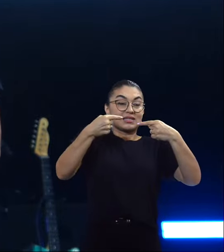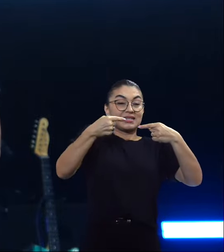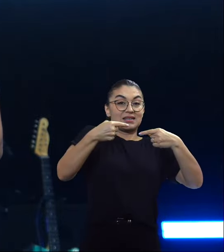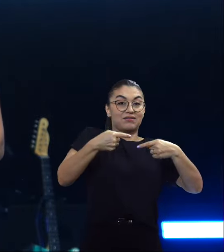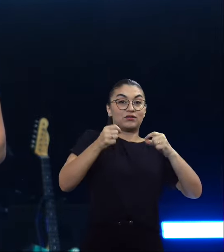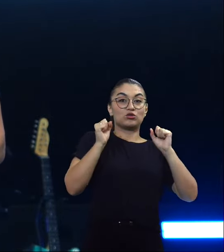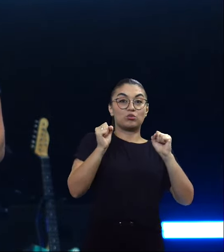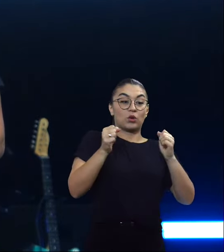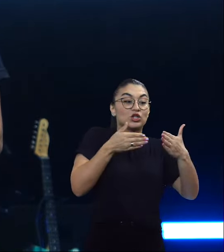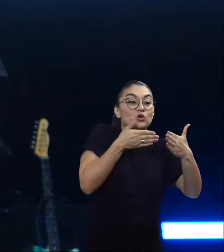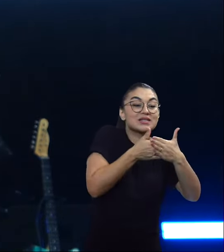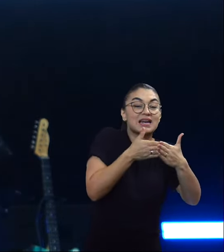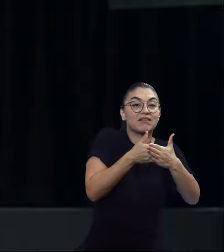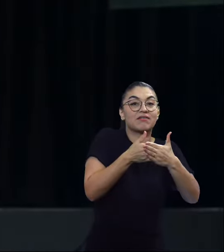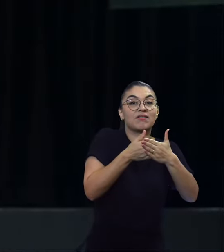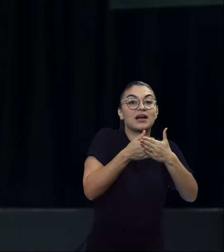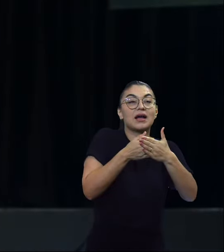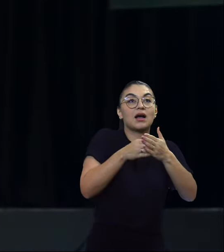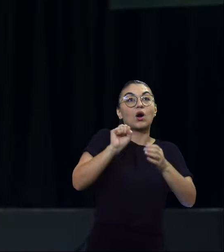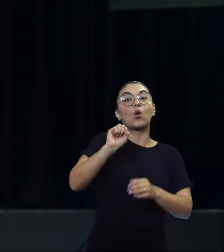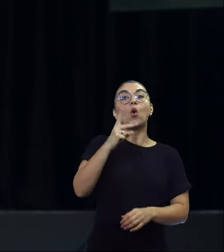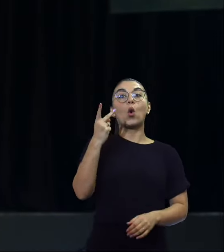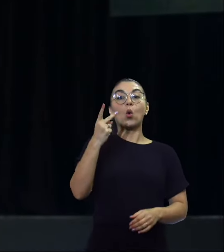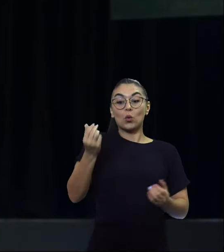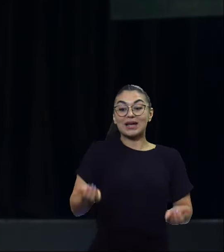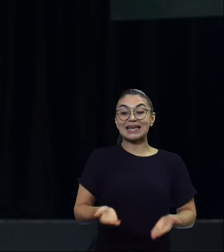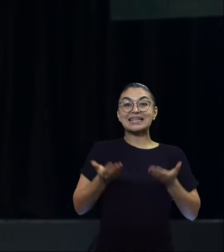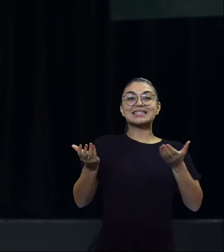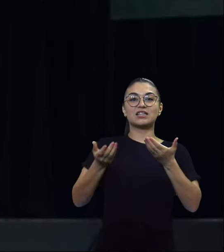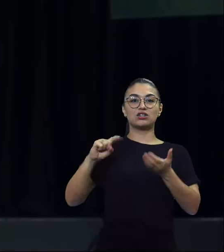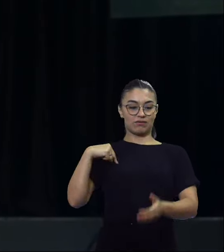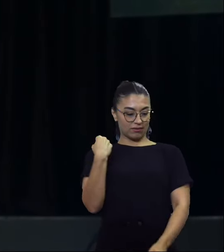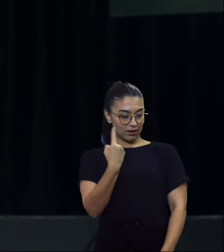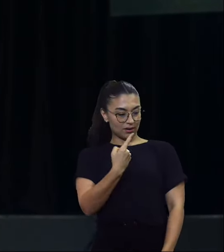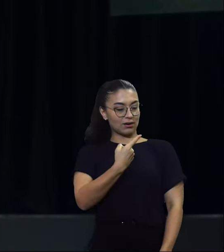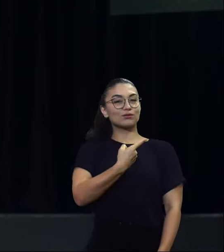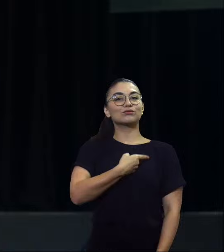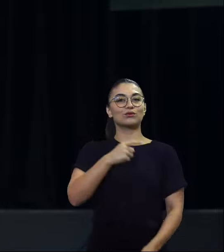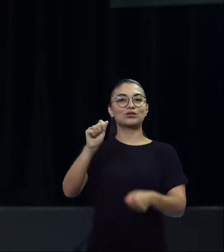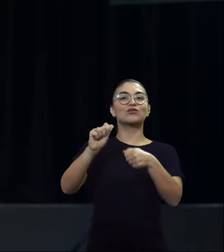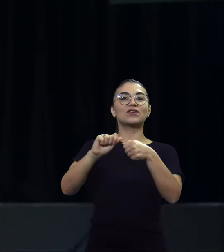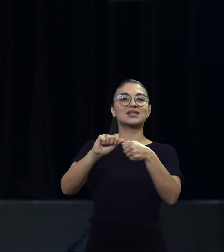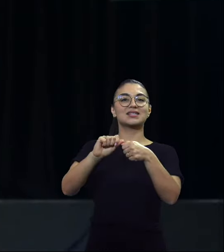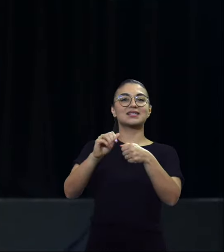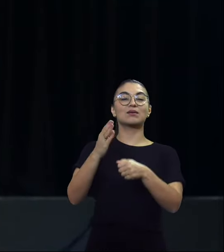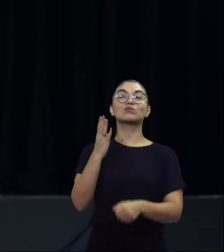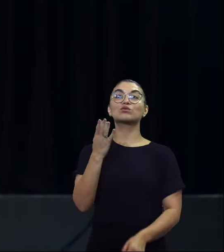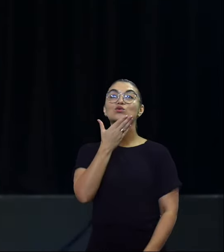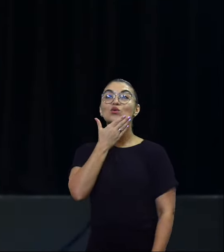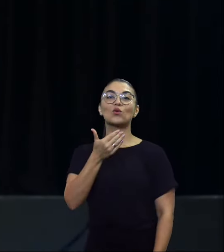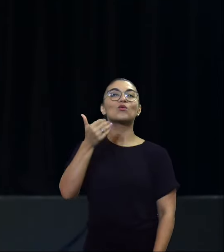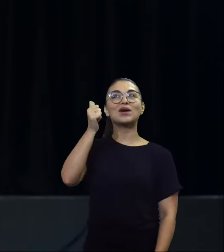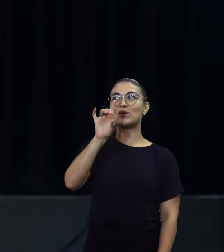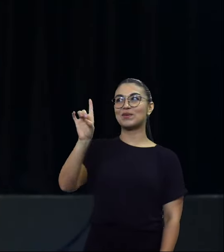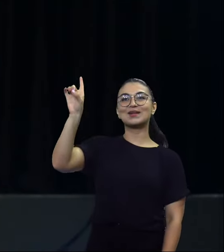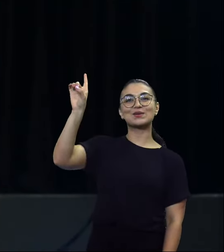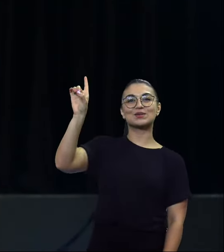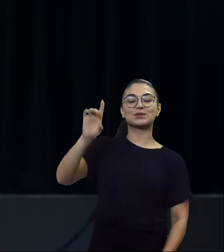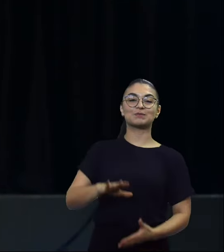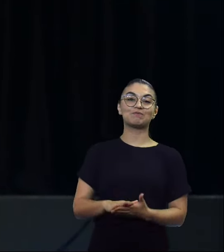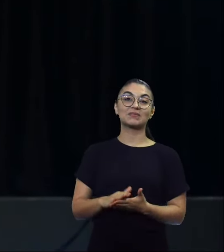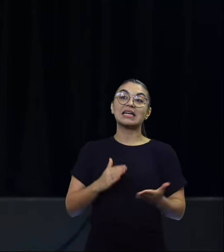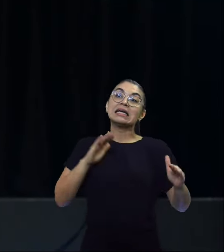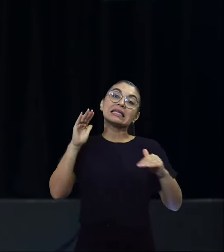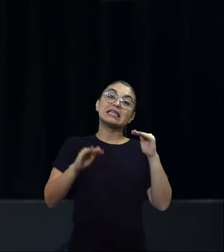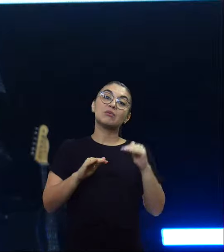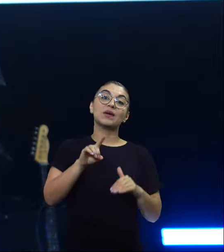ser combustíveis para o agir de Deus. Tudo depende da maneira e da perspectiva como você está olhando